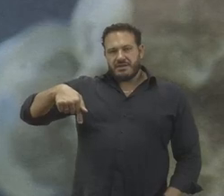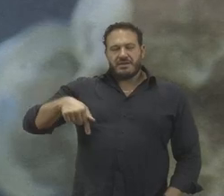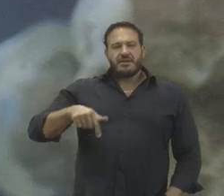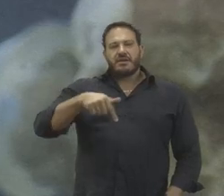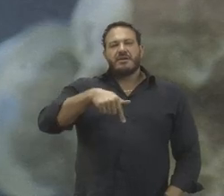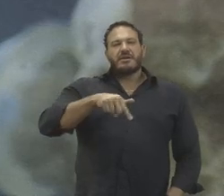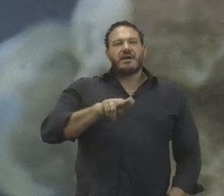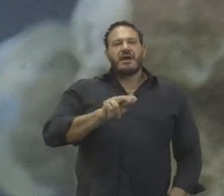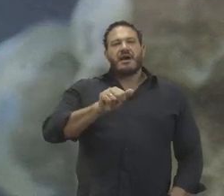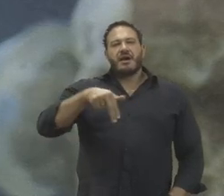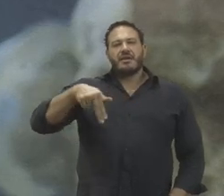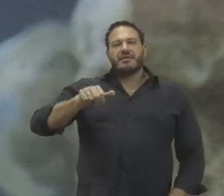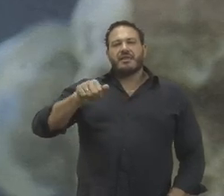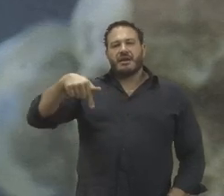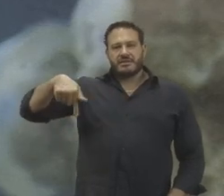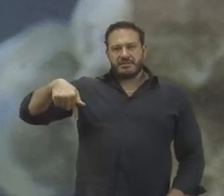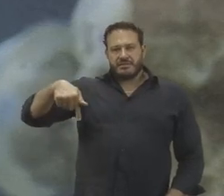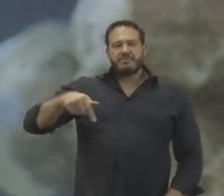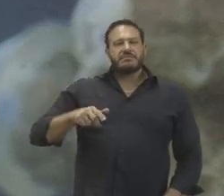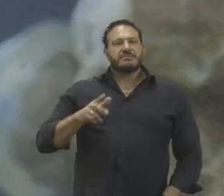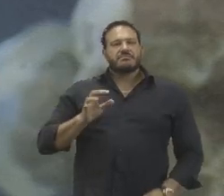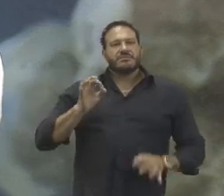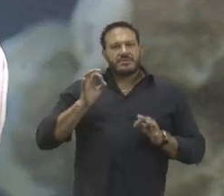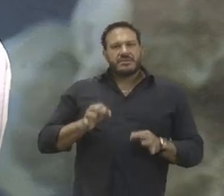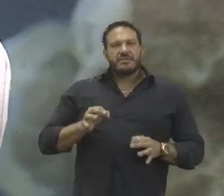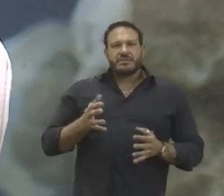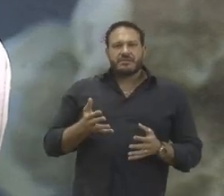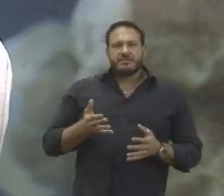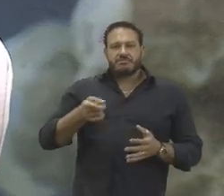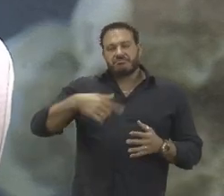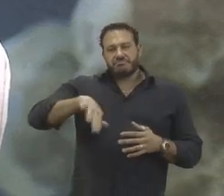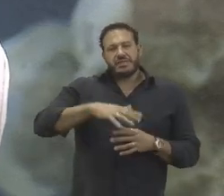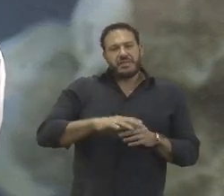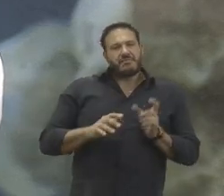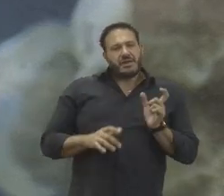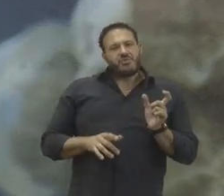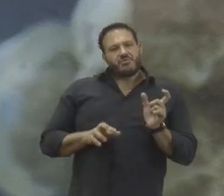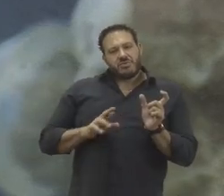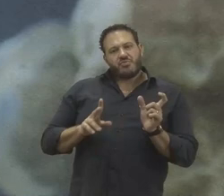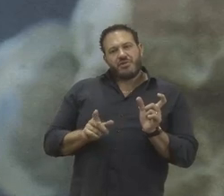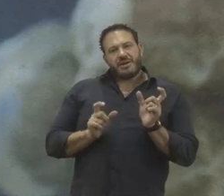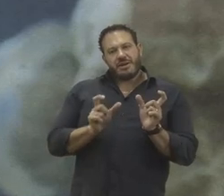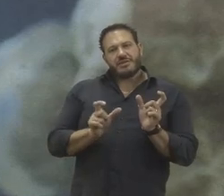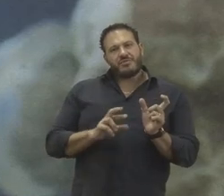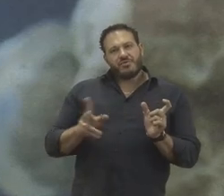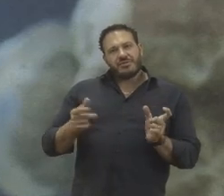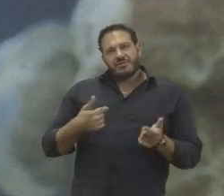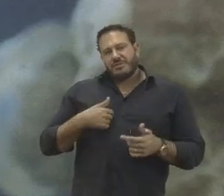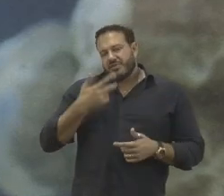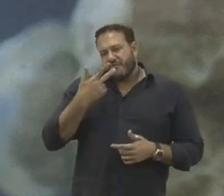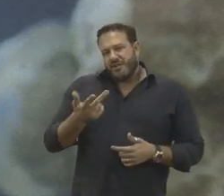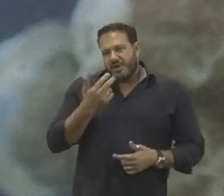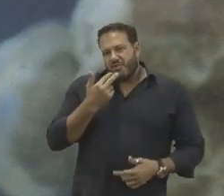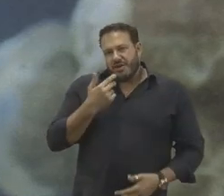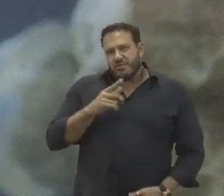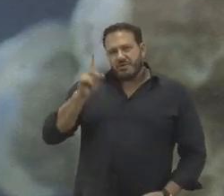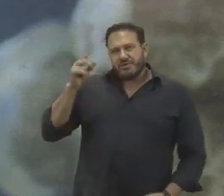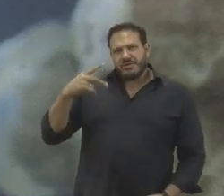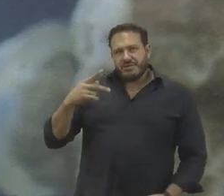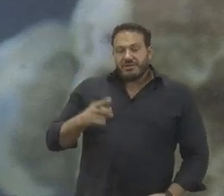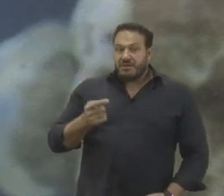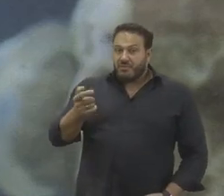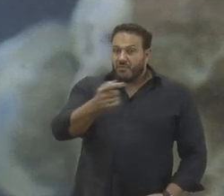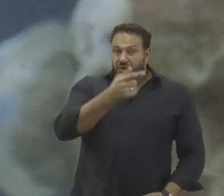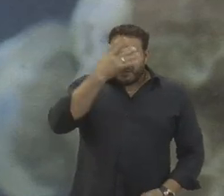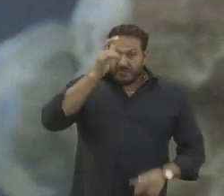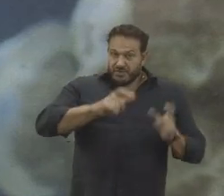e provavelmente a Com certeza a a pronúncia não é bem essa mas eu não falo a língua deles pouca gente